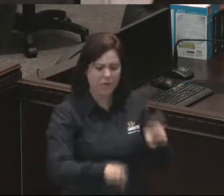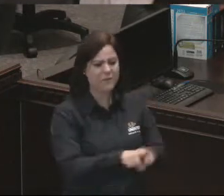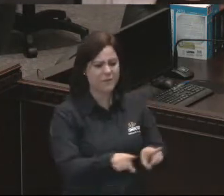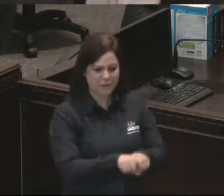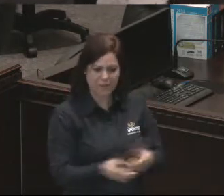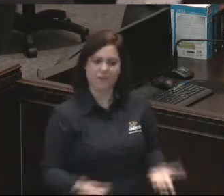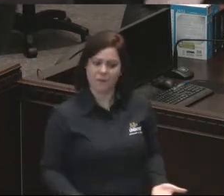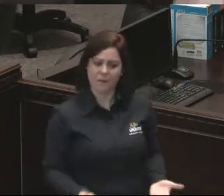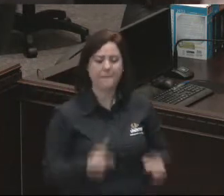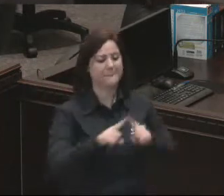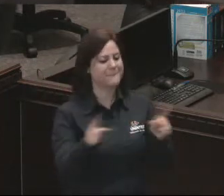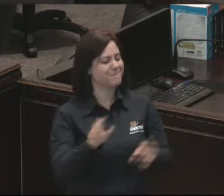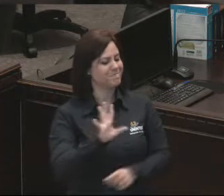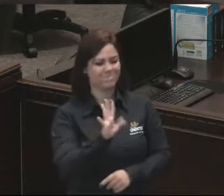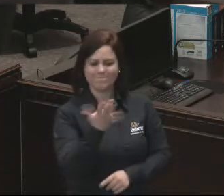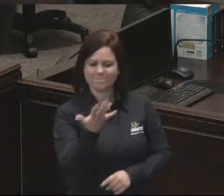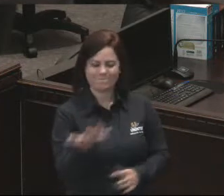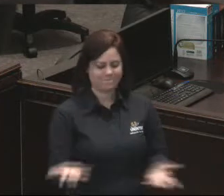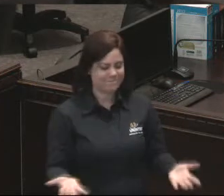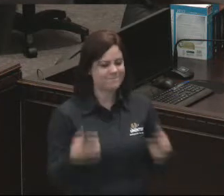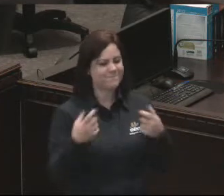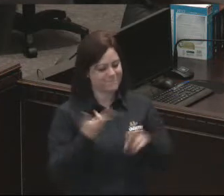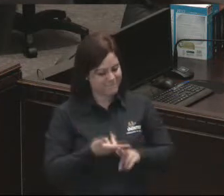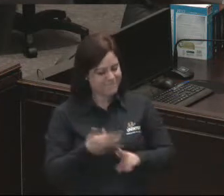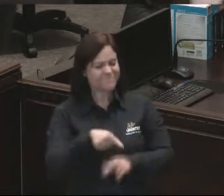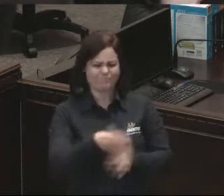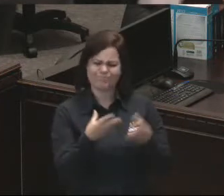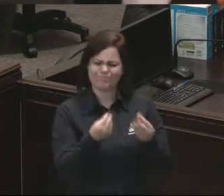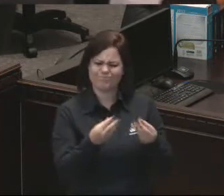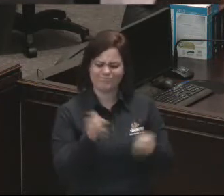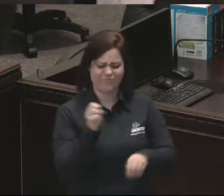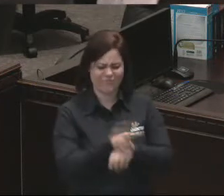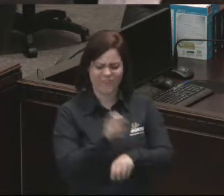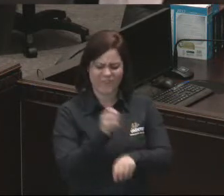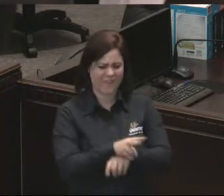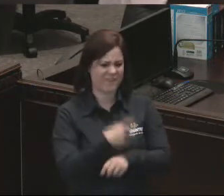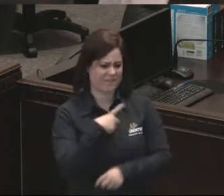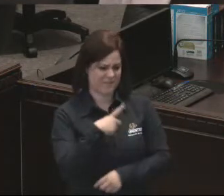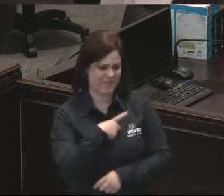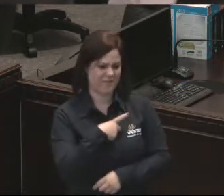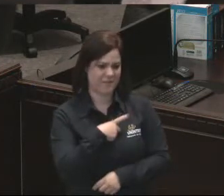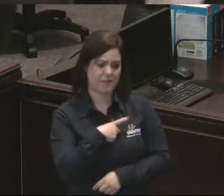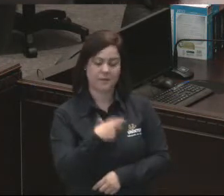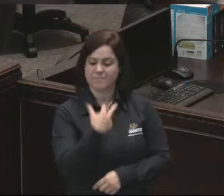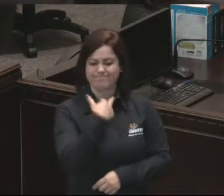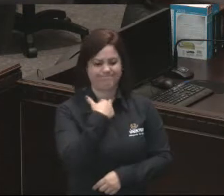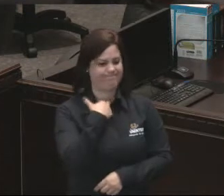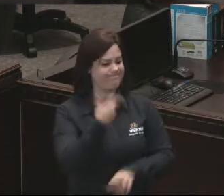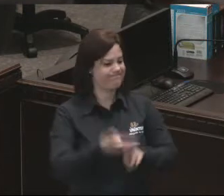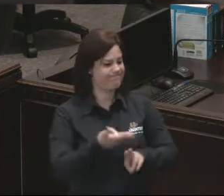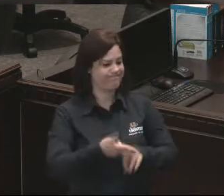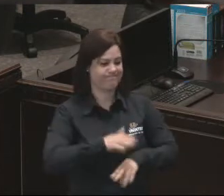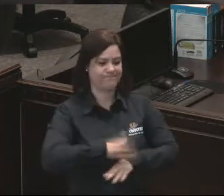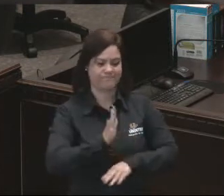outros países. Mas isso não acontece. Então, a gente usa aqui muito produto que deveria não ser mais